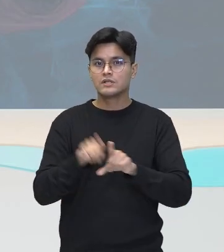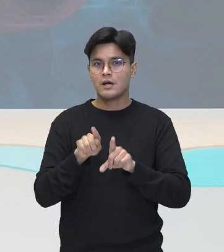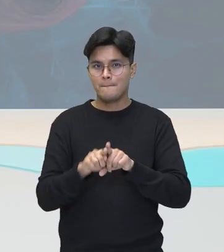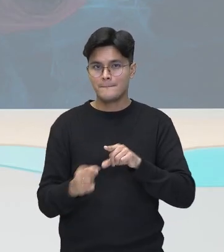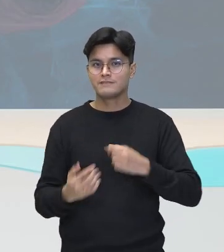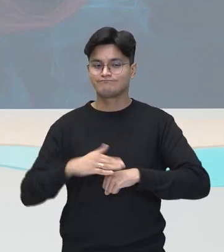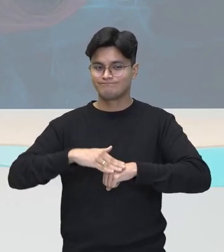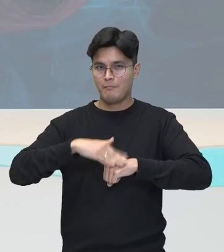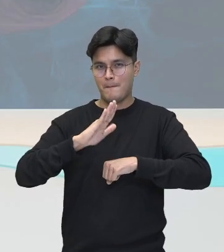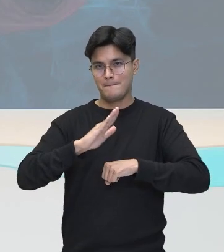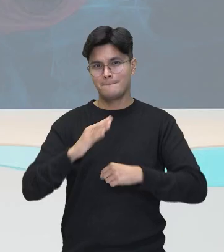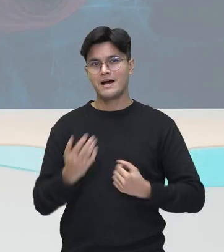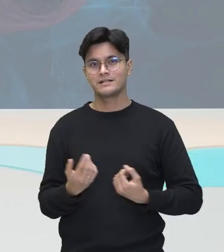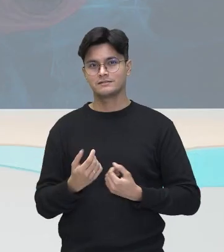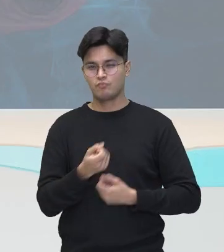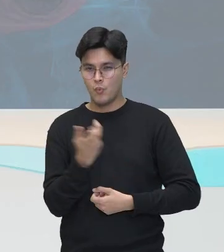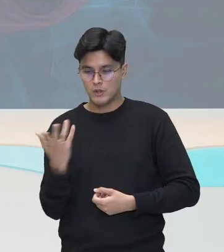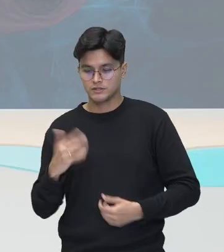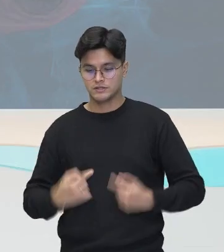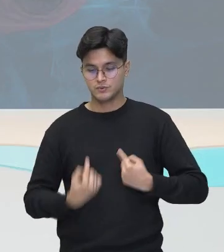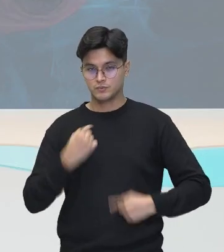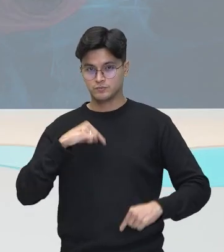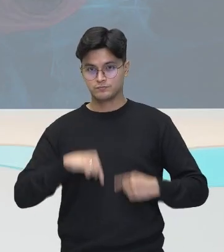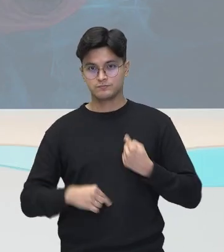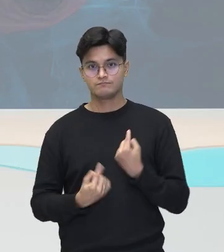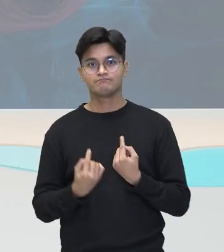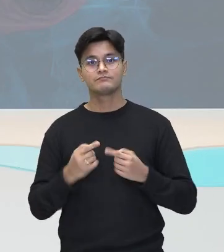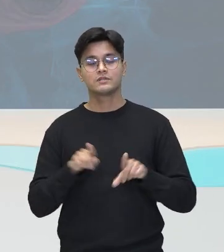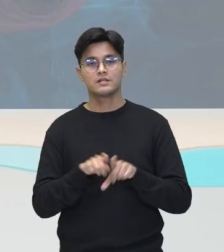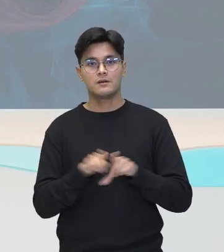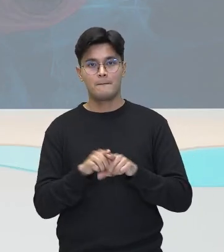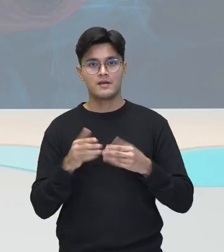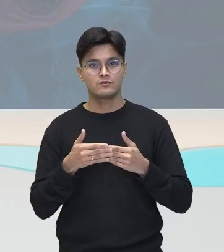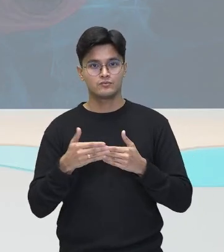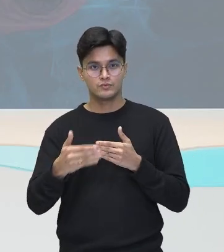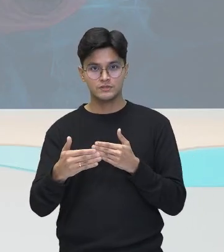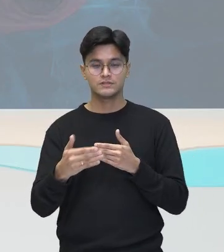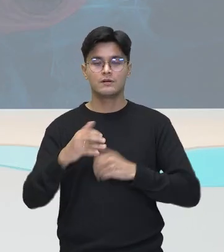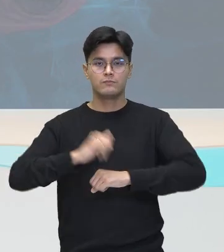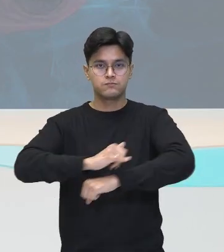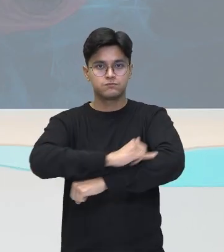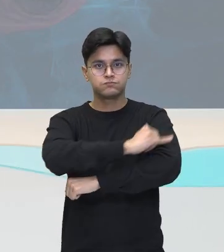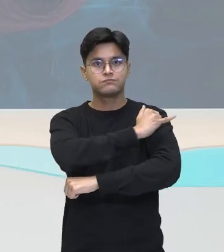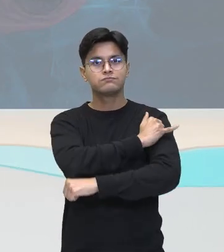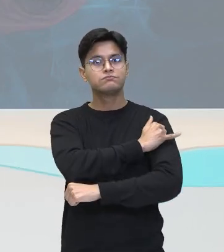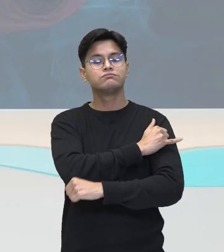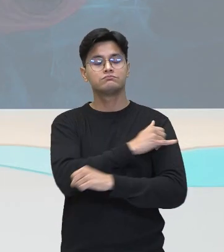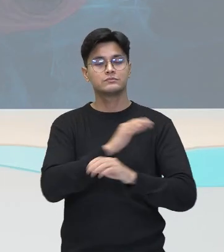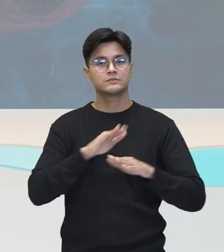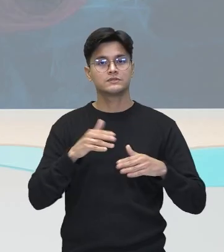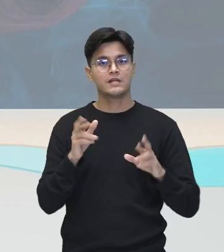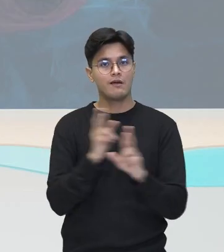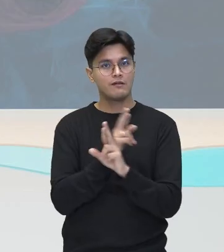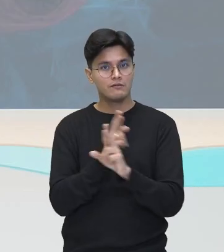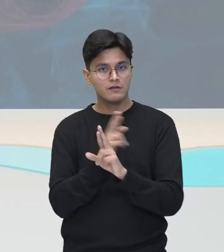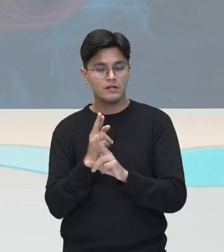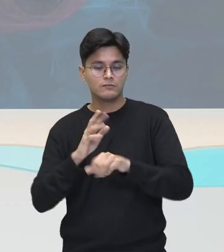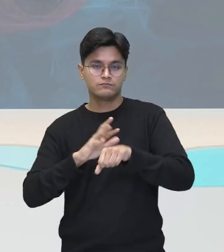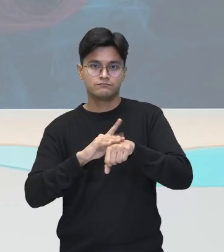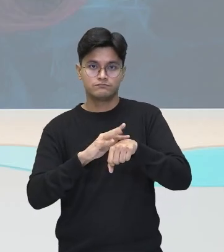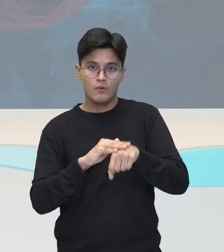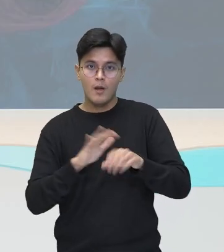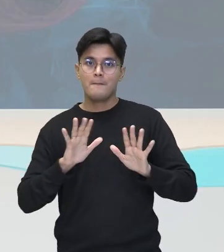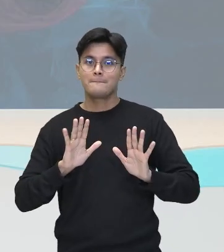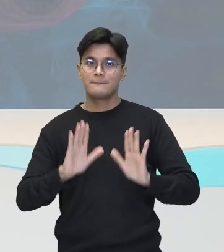grande problema, tá bom? Prosseguindo, nós vamos ver aí o seguinte, ó, né? A obesidade trata-se, portanto, de uma doença,